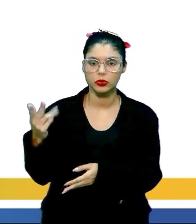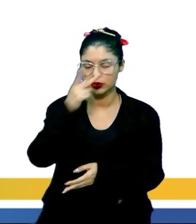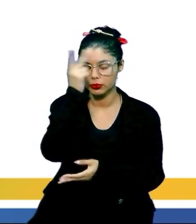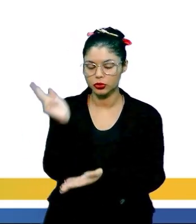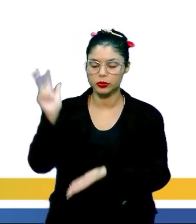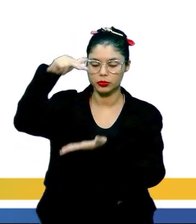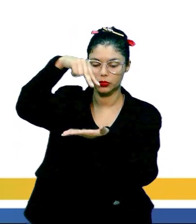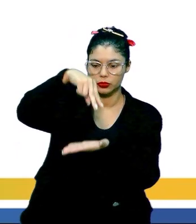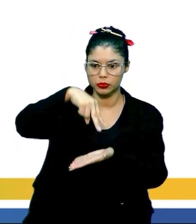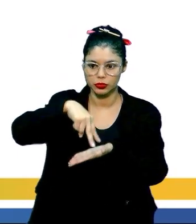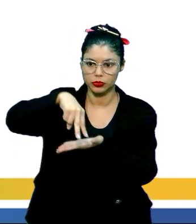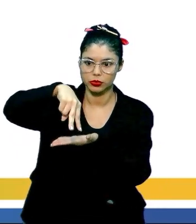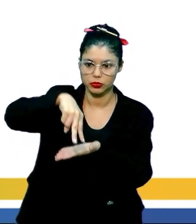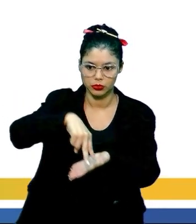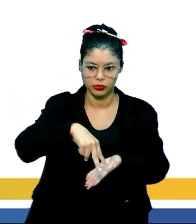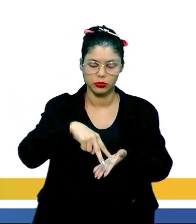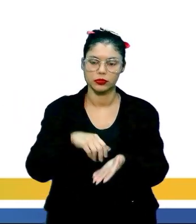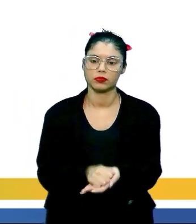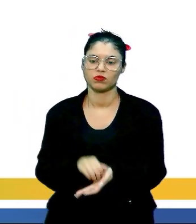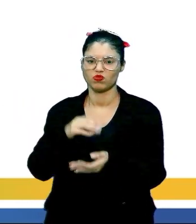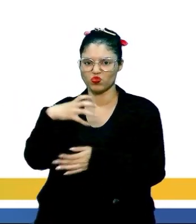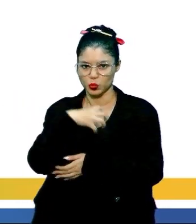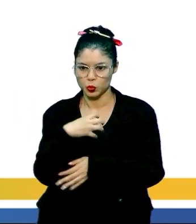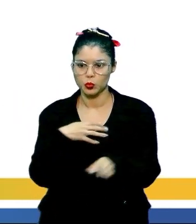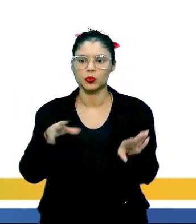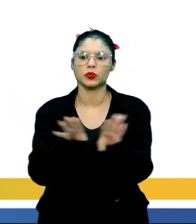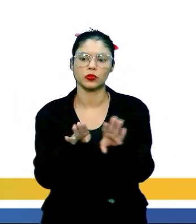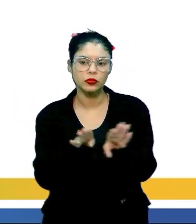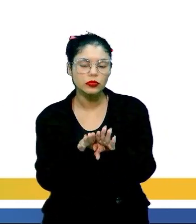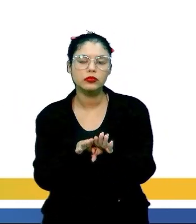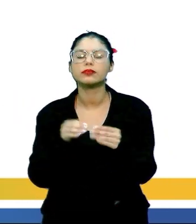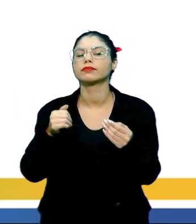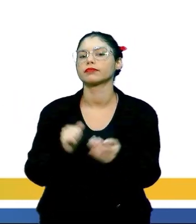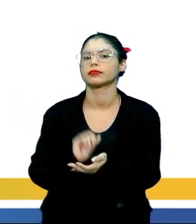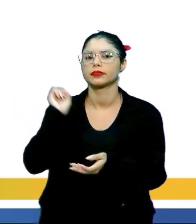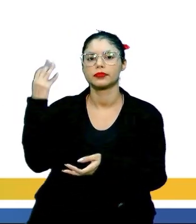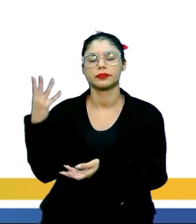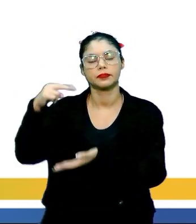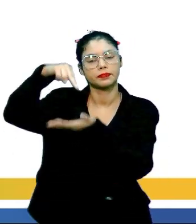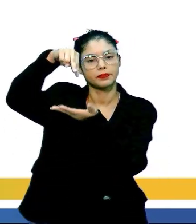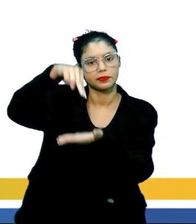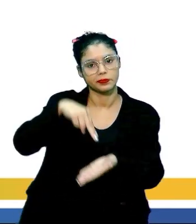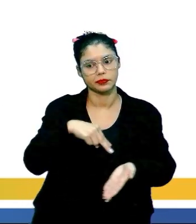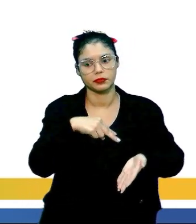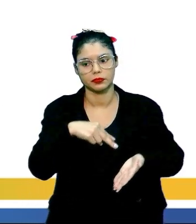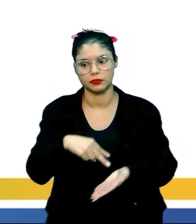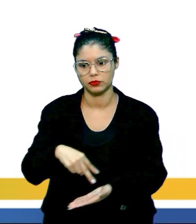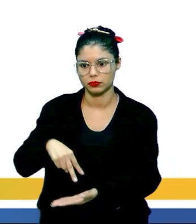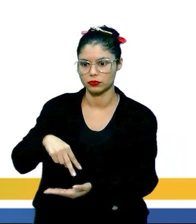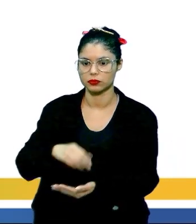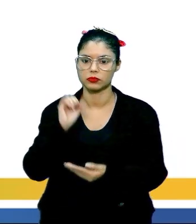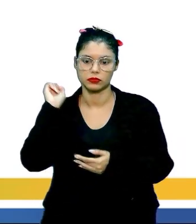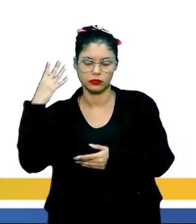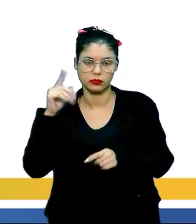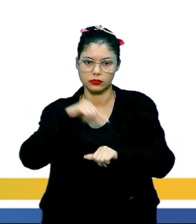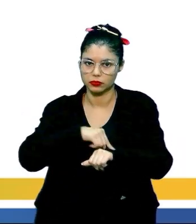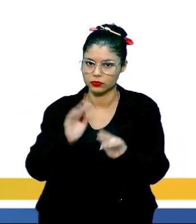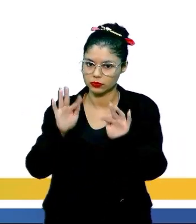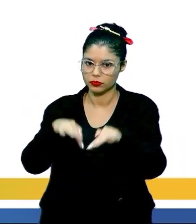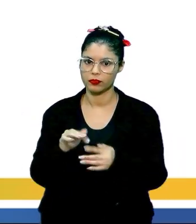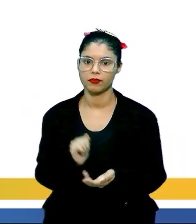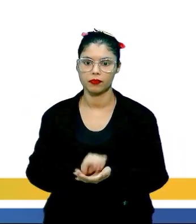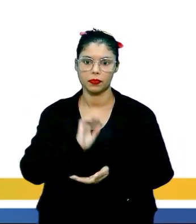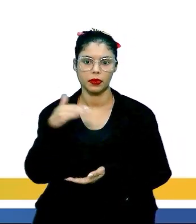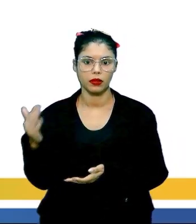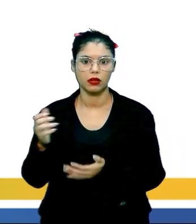Então temos que levar em consideração o momento que o paraquedas foi aberto para o momento da velocidade terminal. No momento que